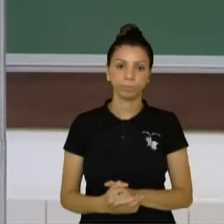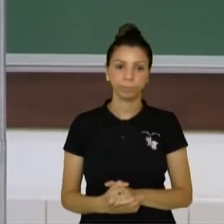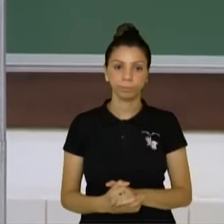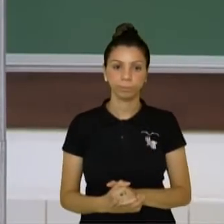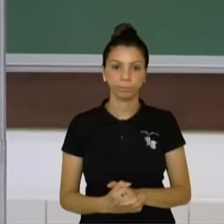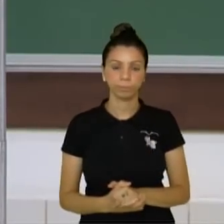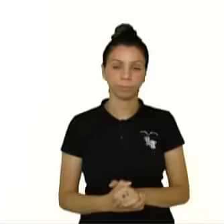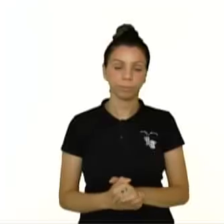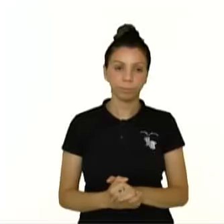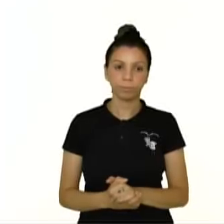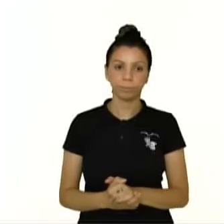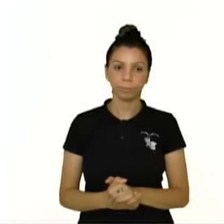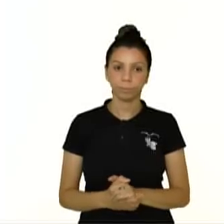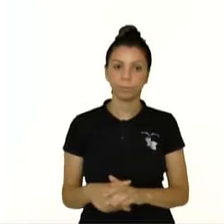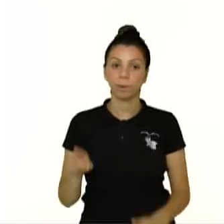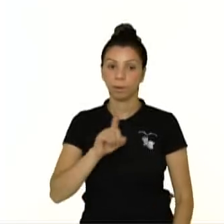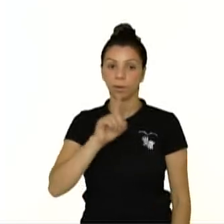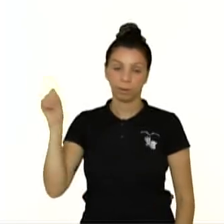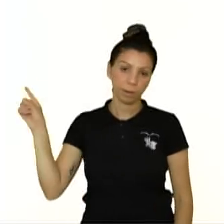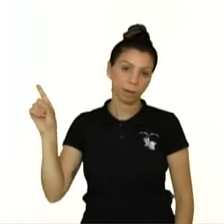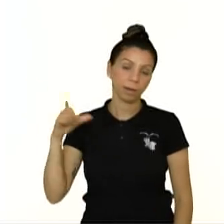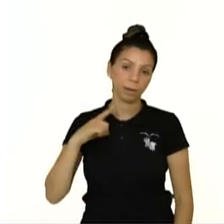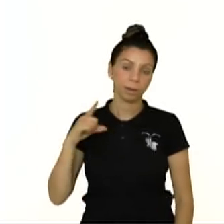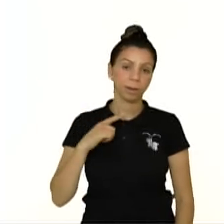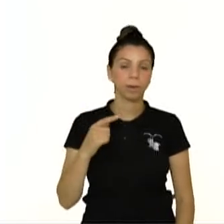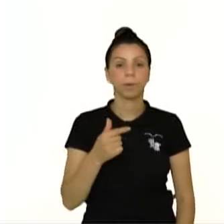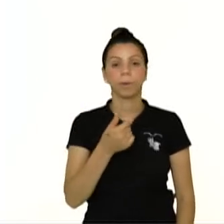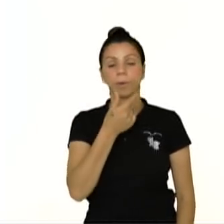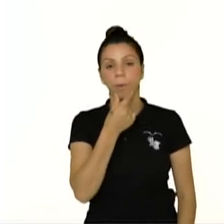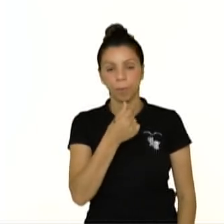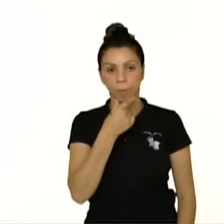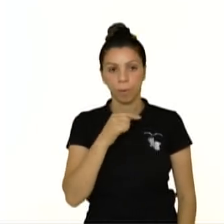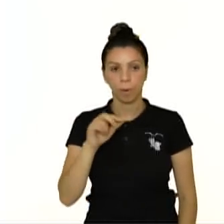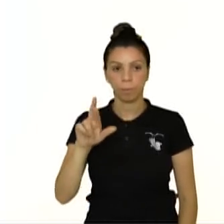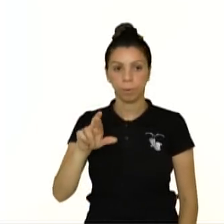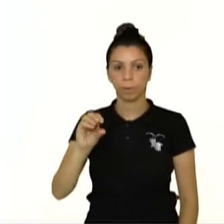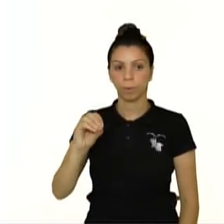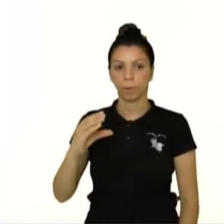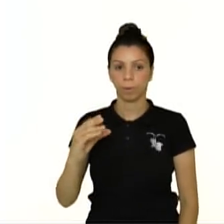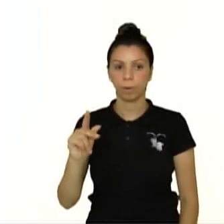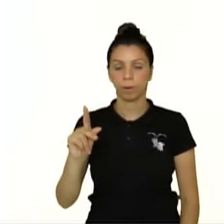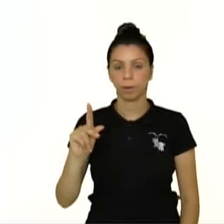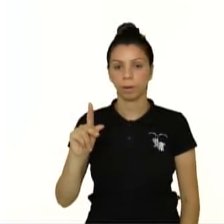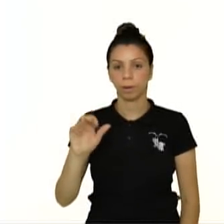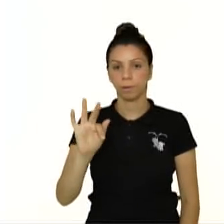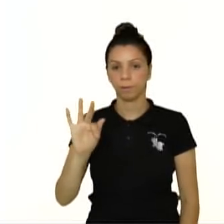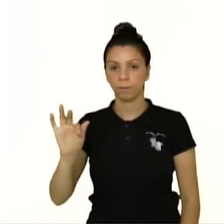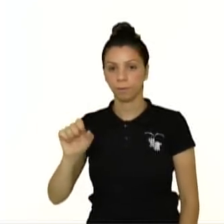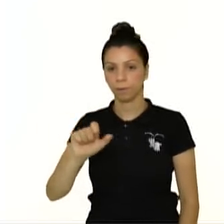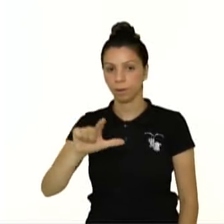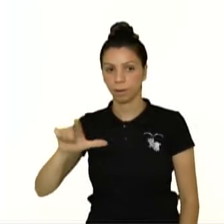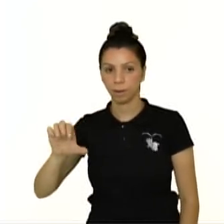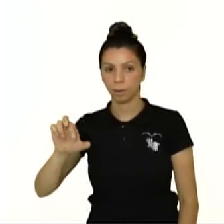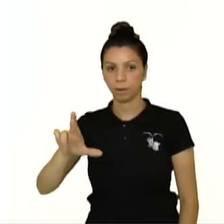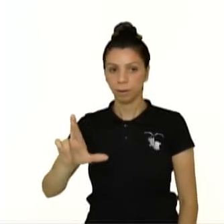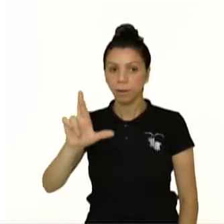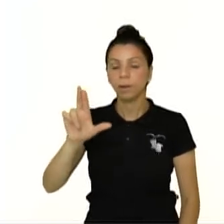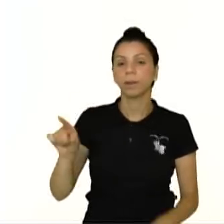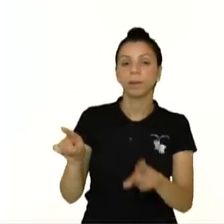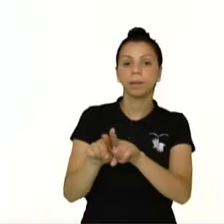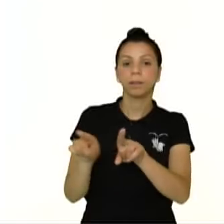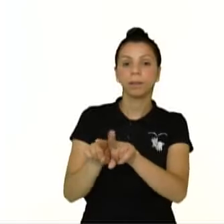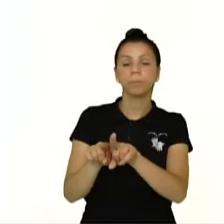nós temos Rockefeller e seu filho, John Rockefeller Jr., uma foto de